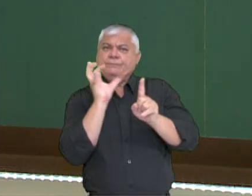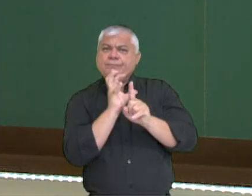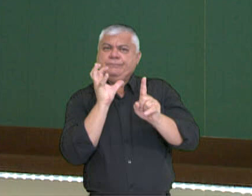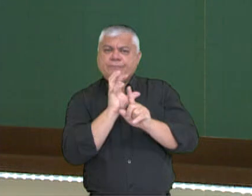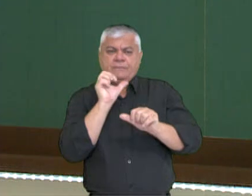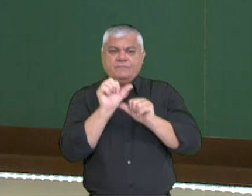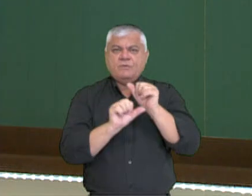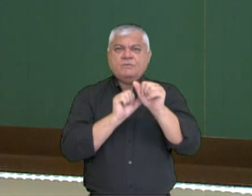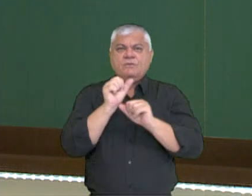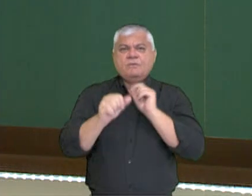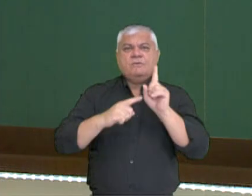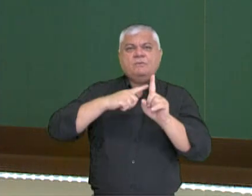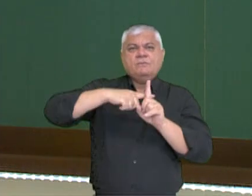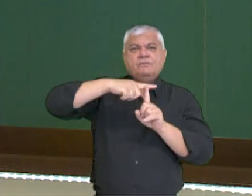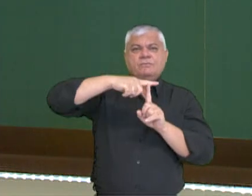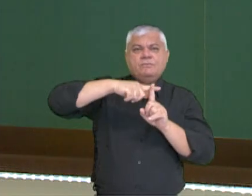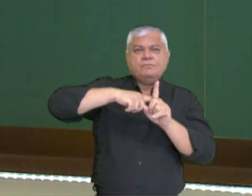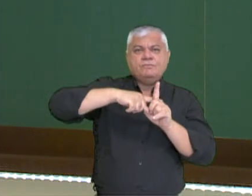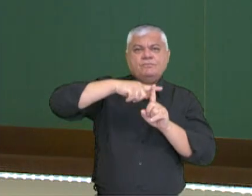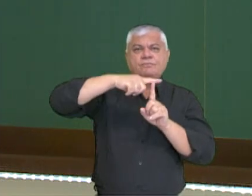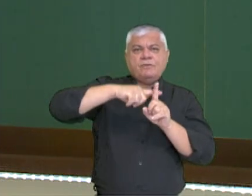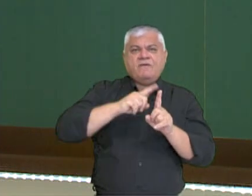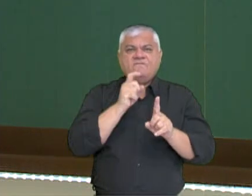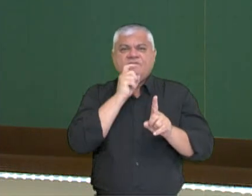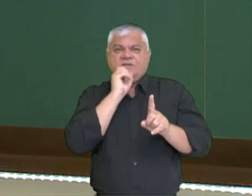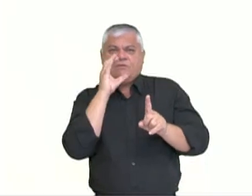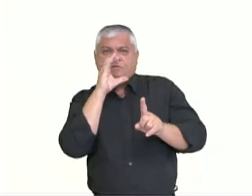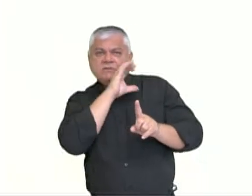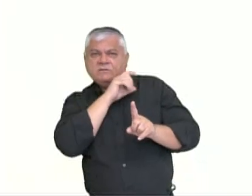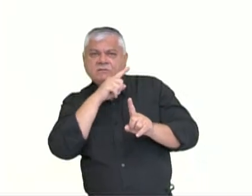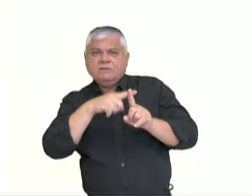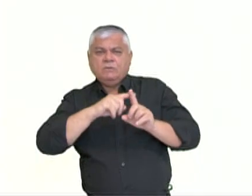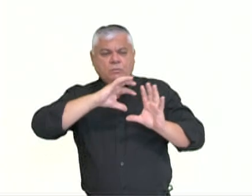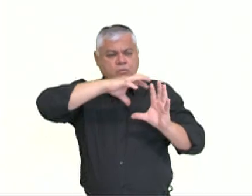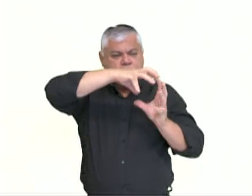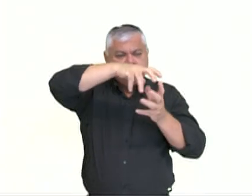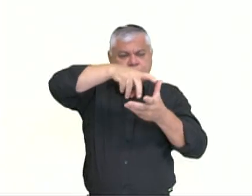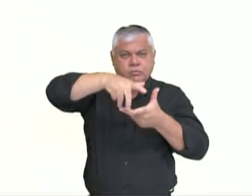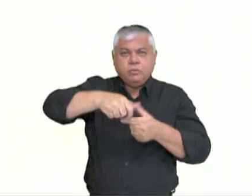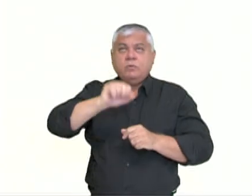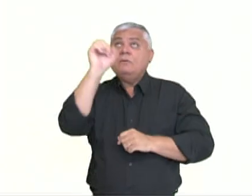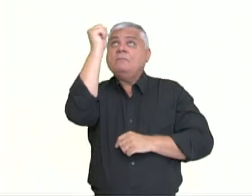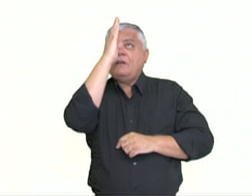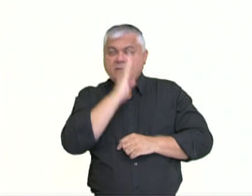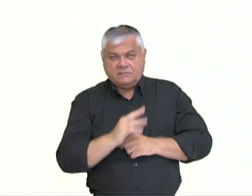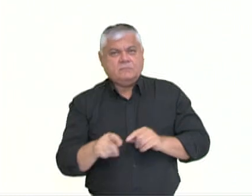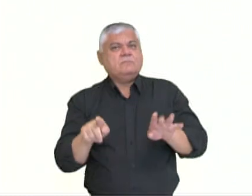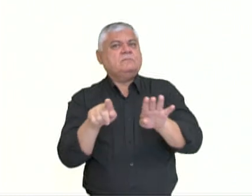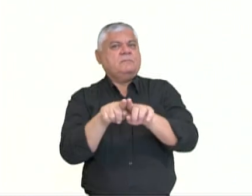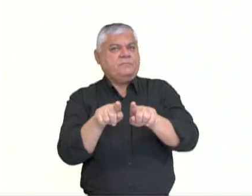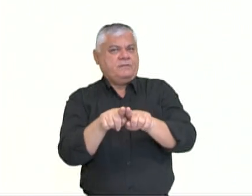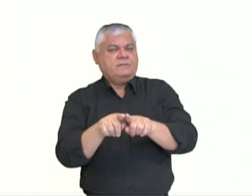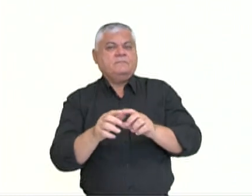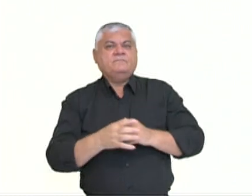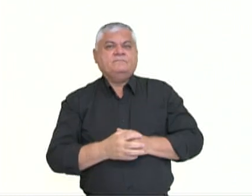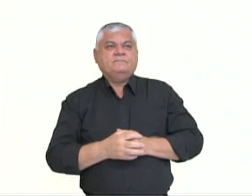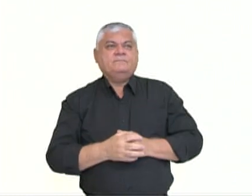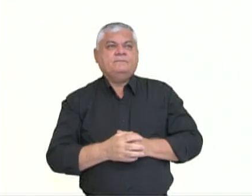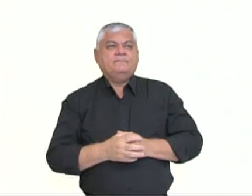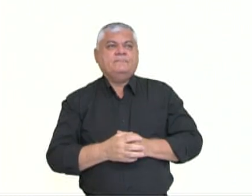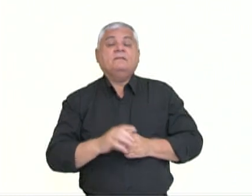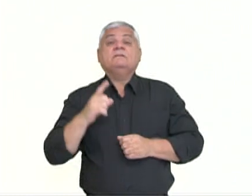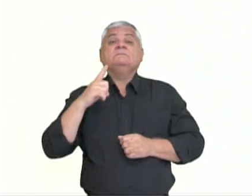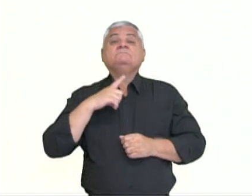nessas diferenças de temperatura por todo o planeta, por todo o território brasileiro. E aí, nesse sentido, nós temos